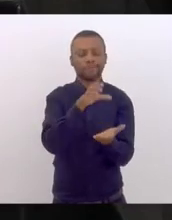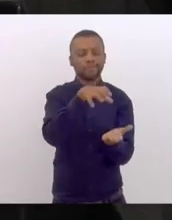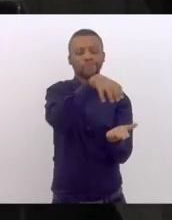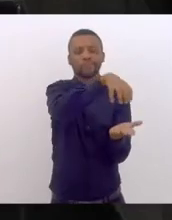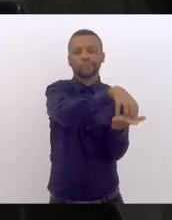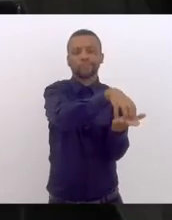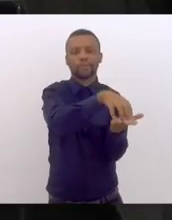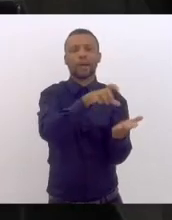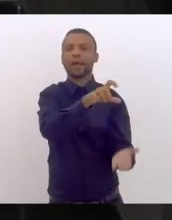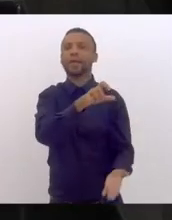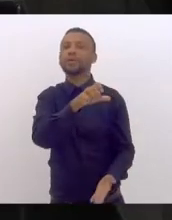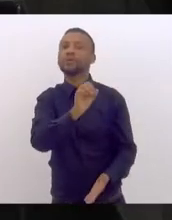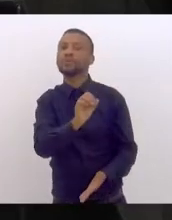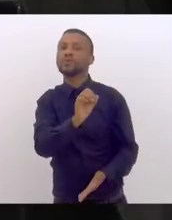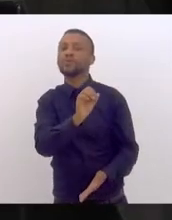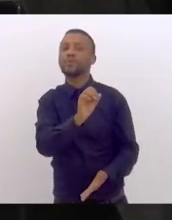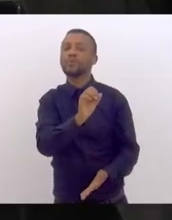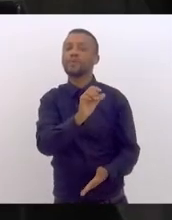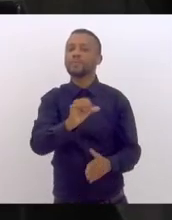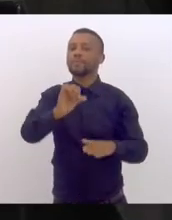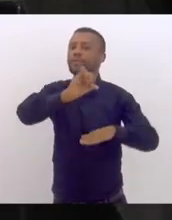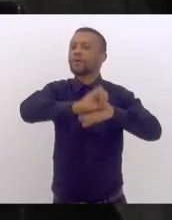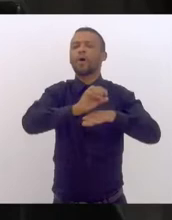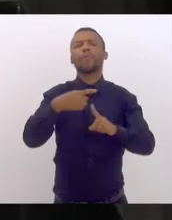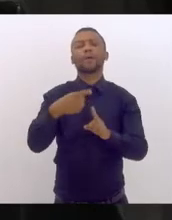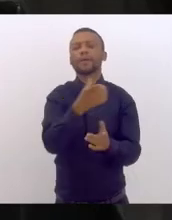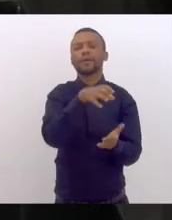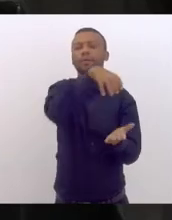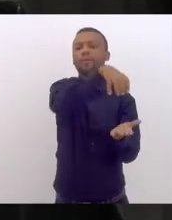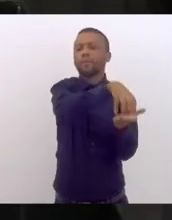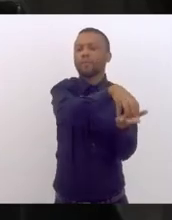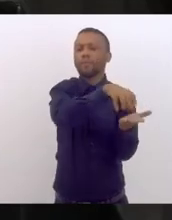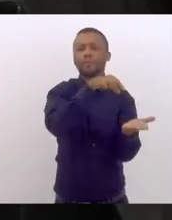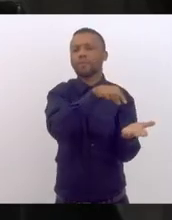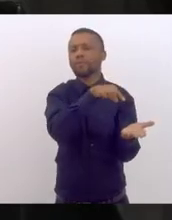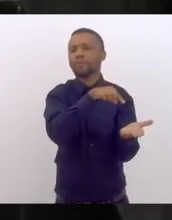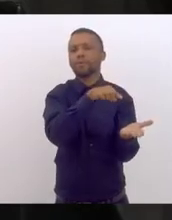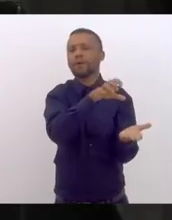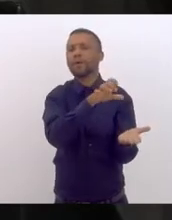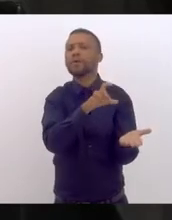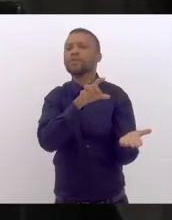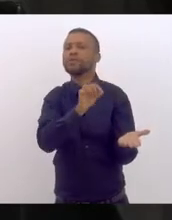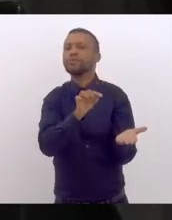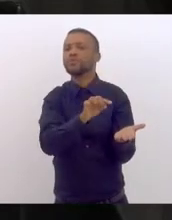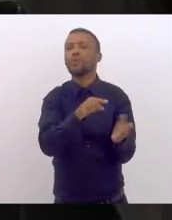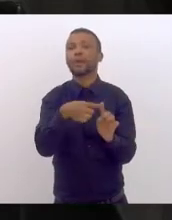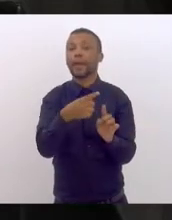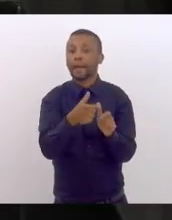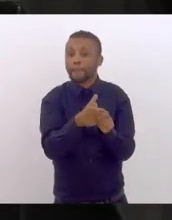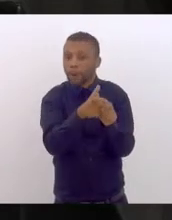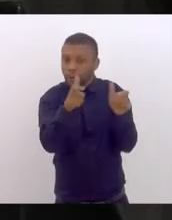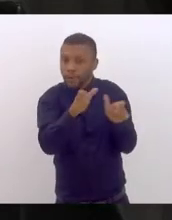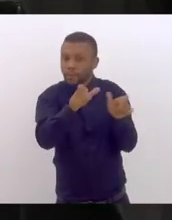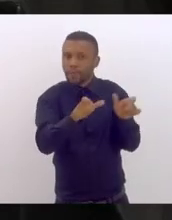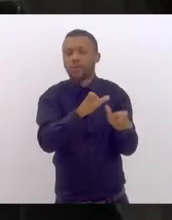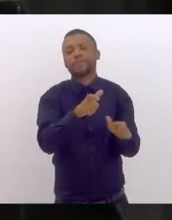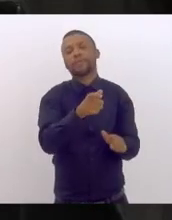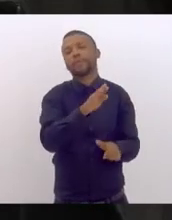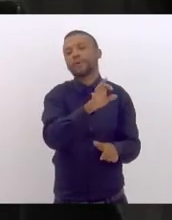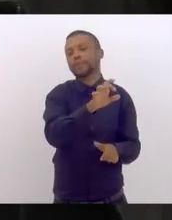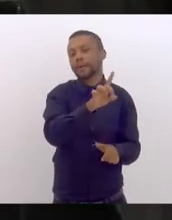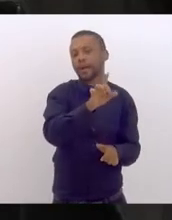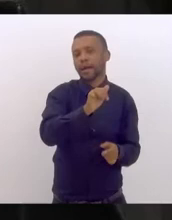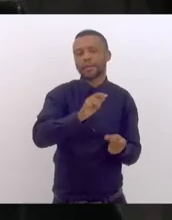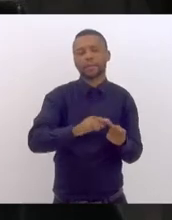nos Transportes o que que é um eixo porque boa parte das pessoas que vem da Baixada Fluminense que